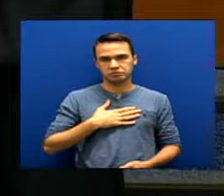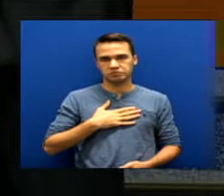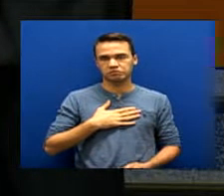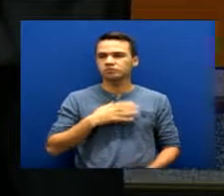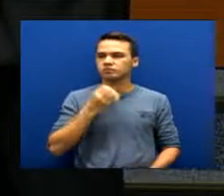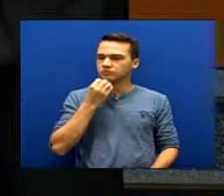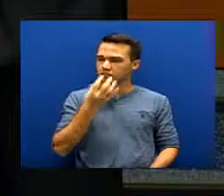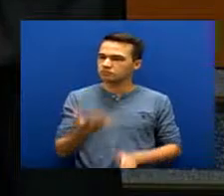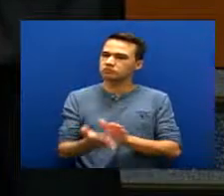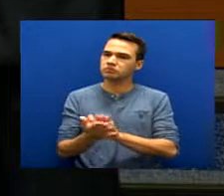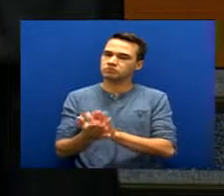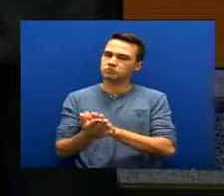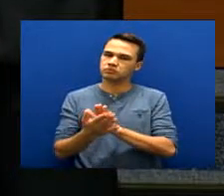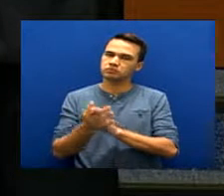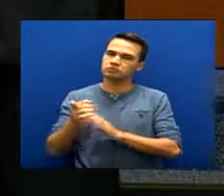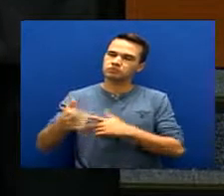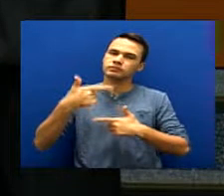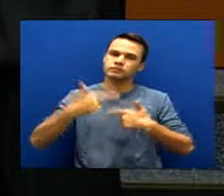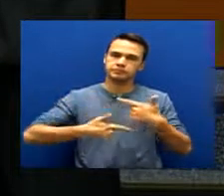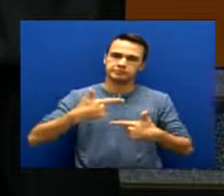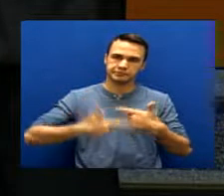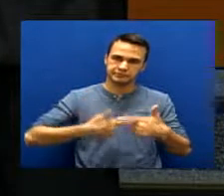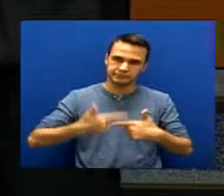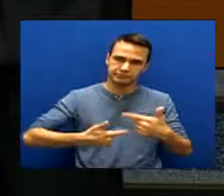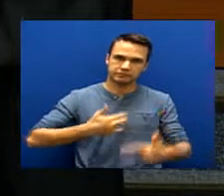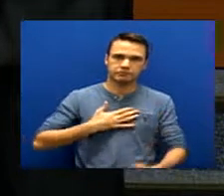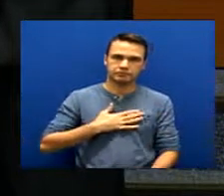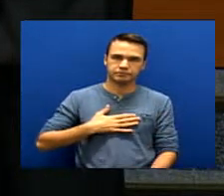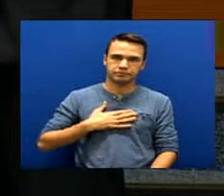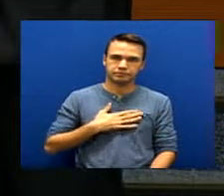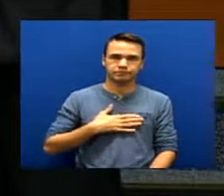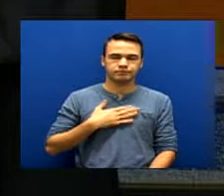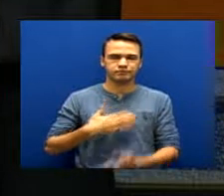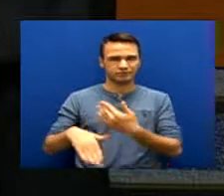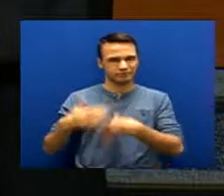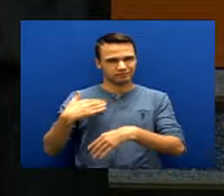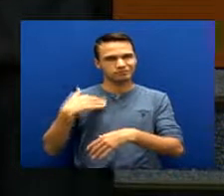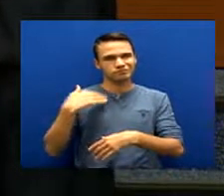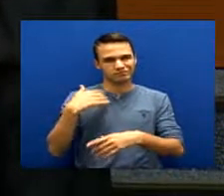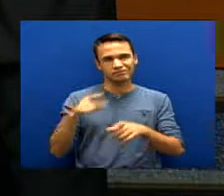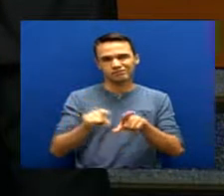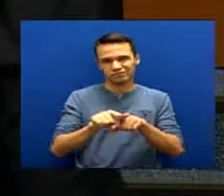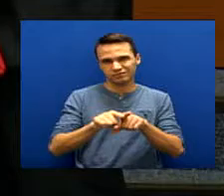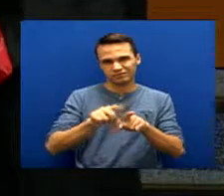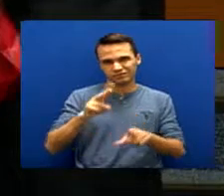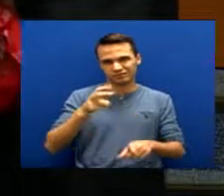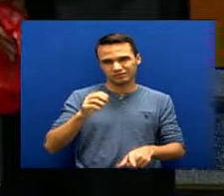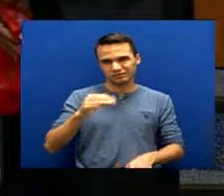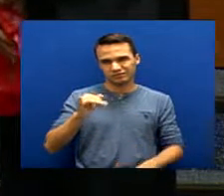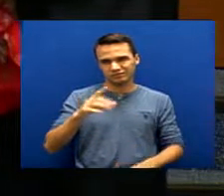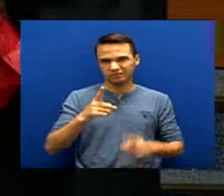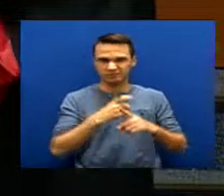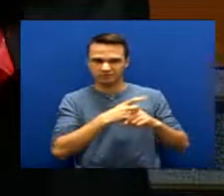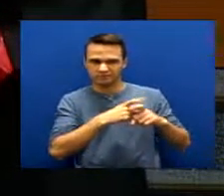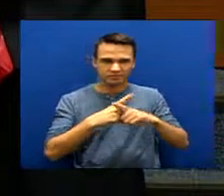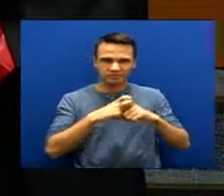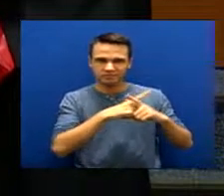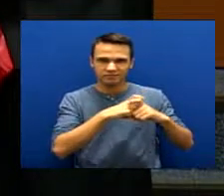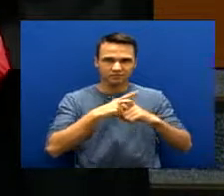Muito bem. Senhor Luiz Felipe de Melo Moura é psicólogo por formação e leciona gratuitamente pela